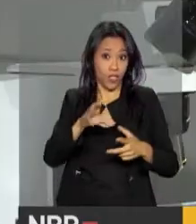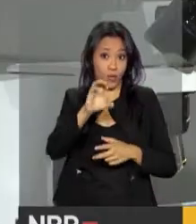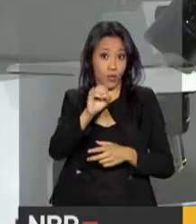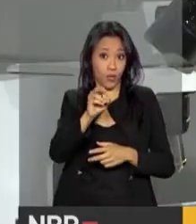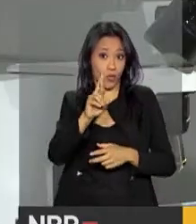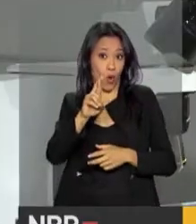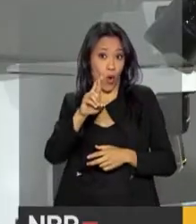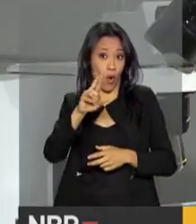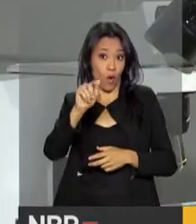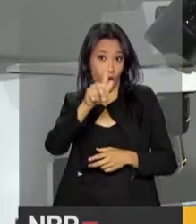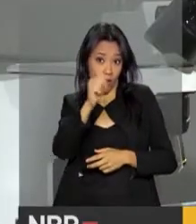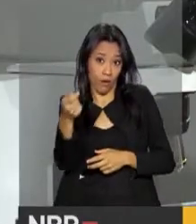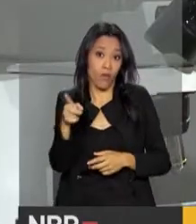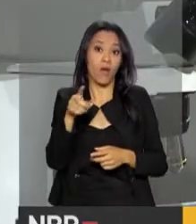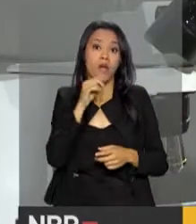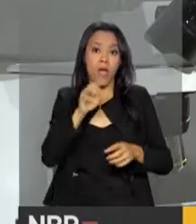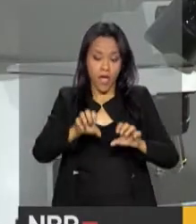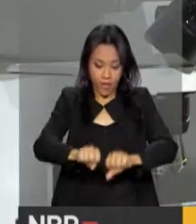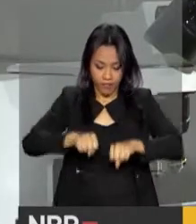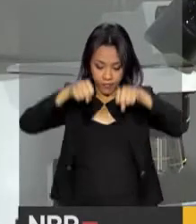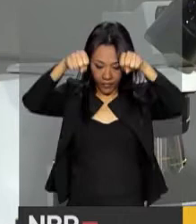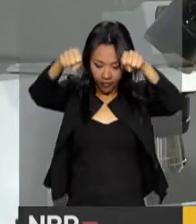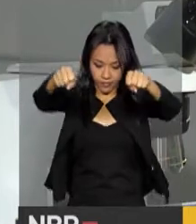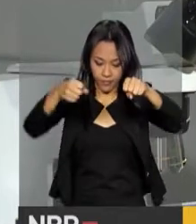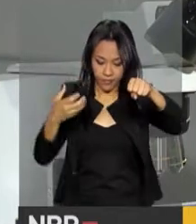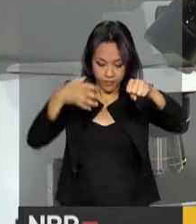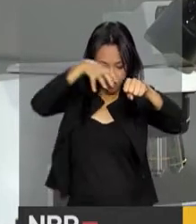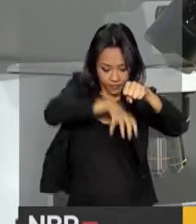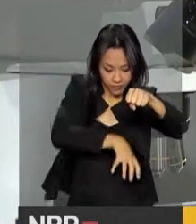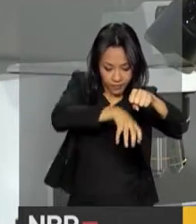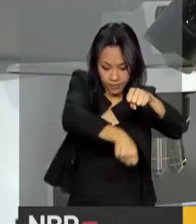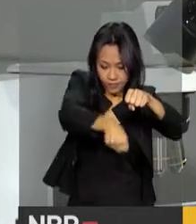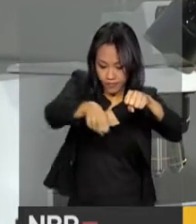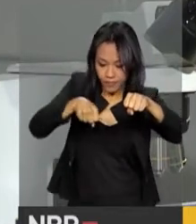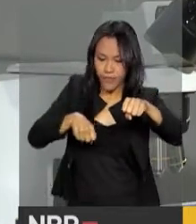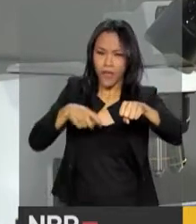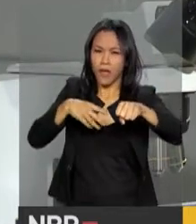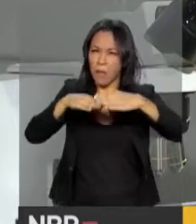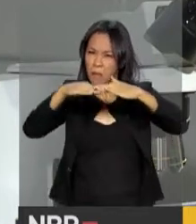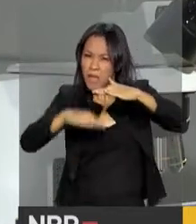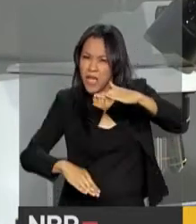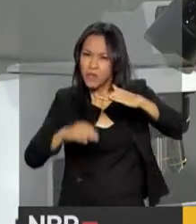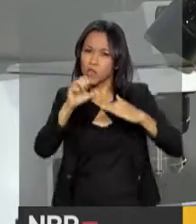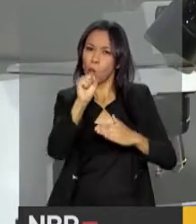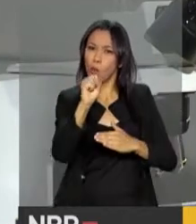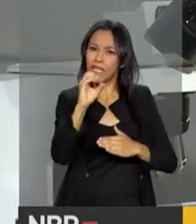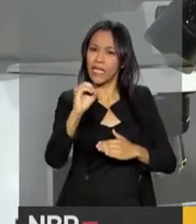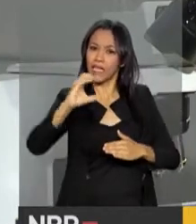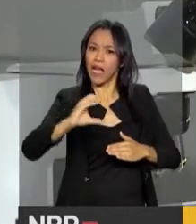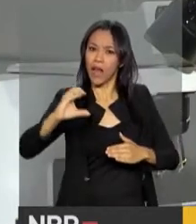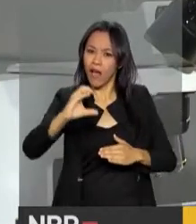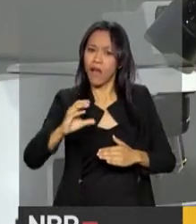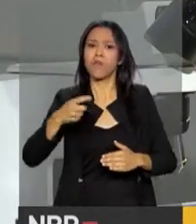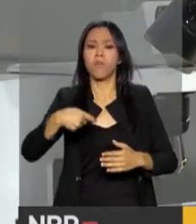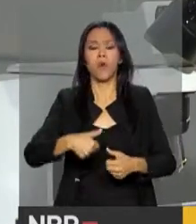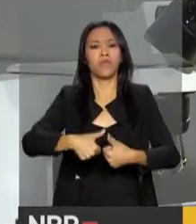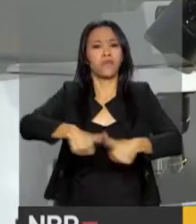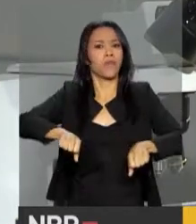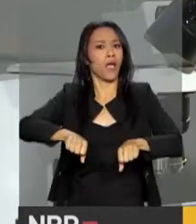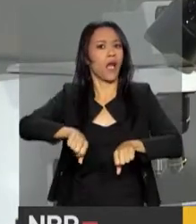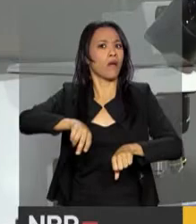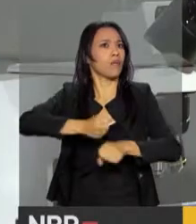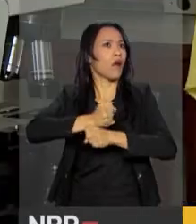colocados em refrigeradores nem freezer ele a menos 80 graus e podem ficar armazenados por